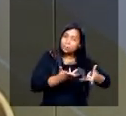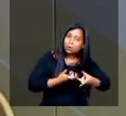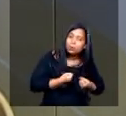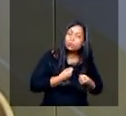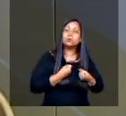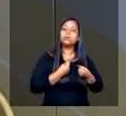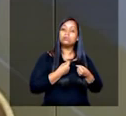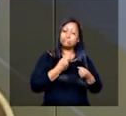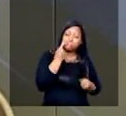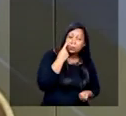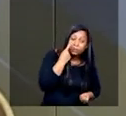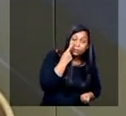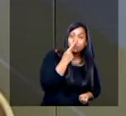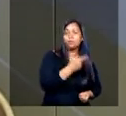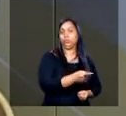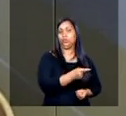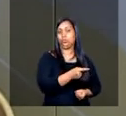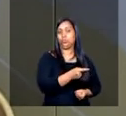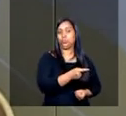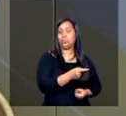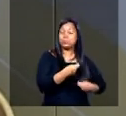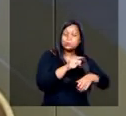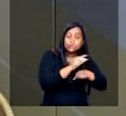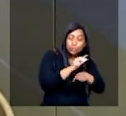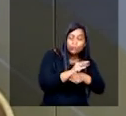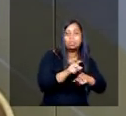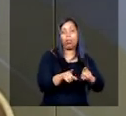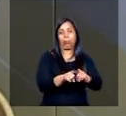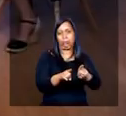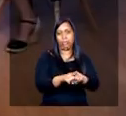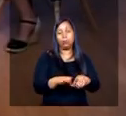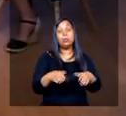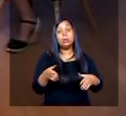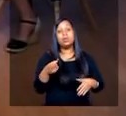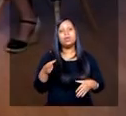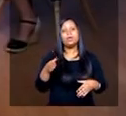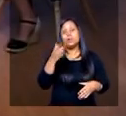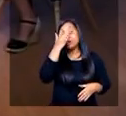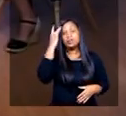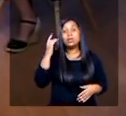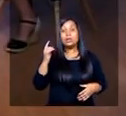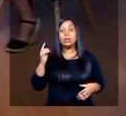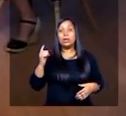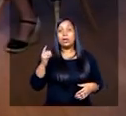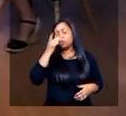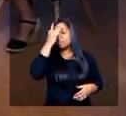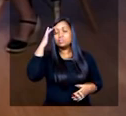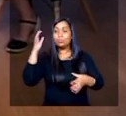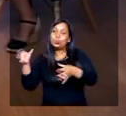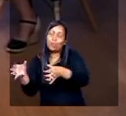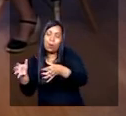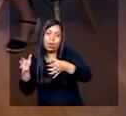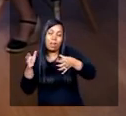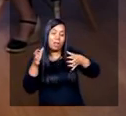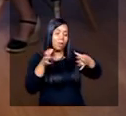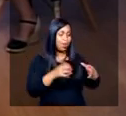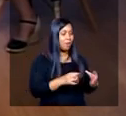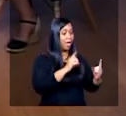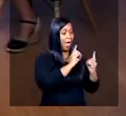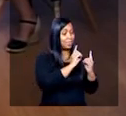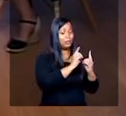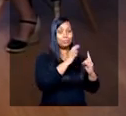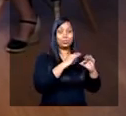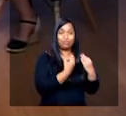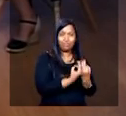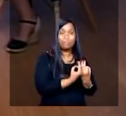acolhido, ser ouvido, né? Ele precisa ser cuidado. Então... Sim, e você falando que chegaram lá com toda essa gente para atender duas famílias, e aí